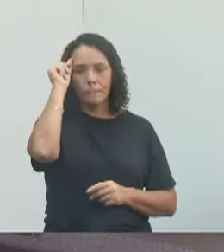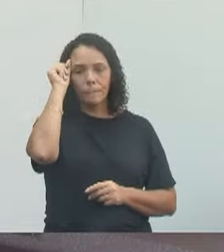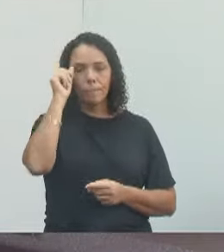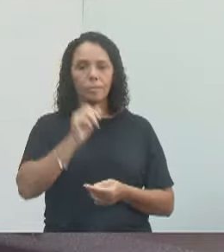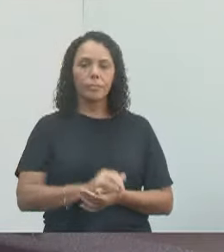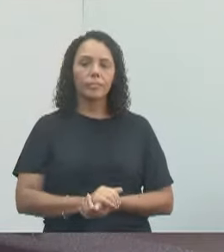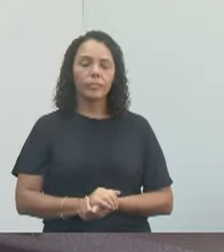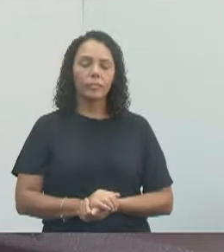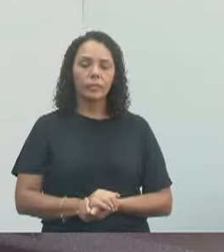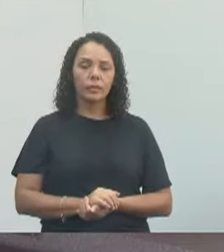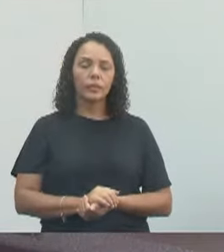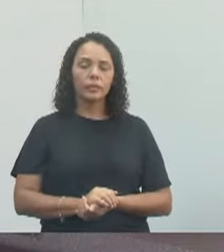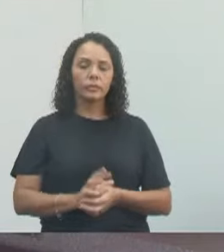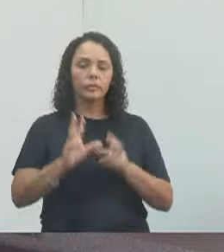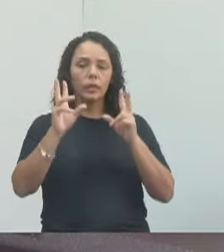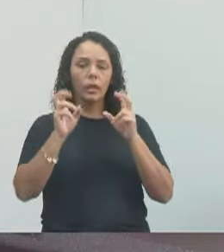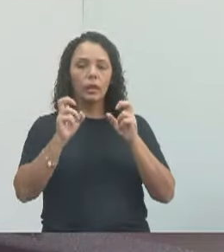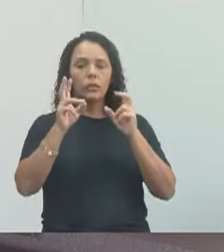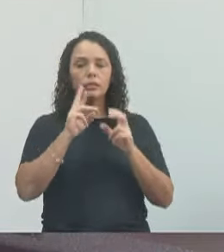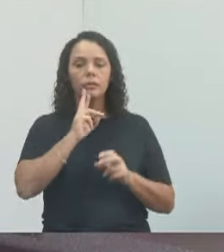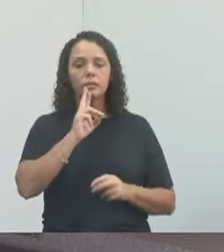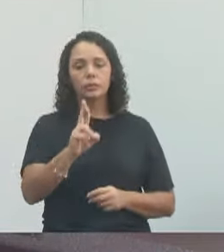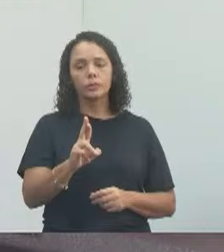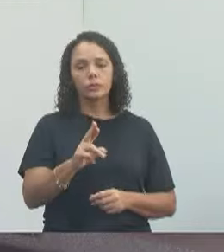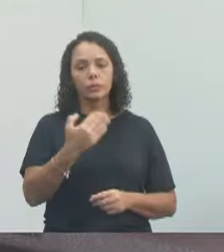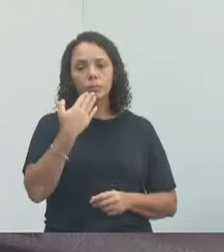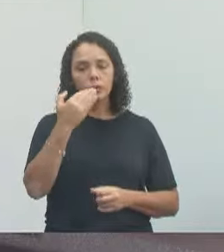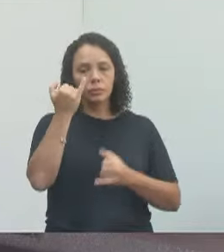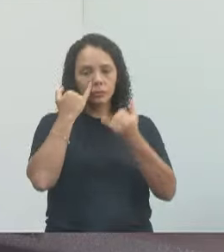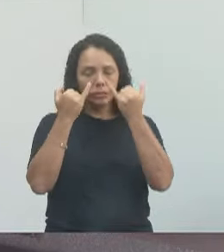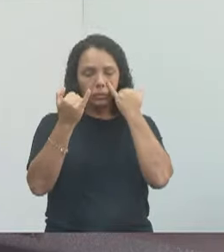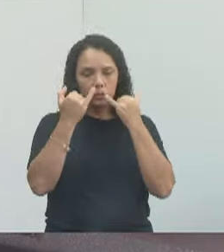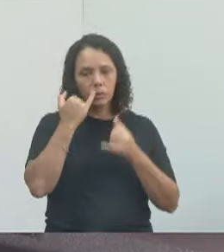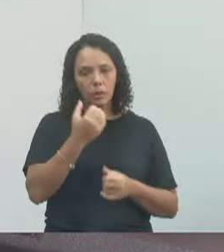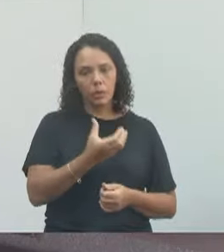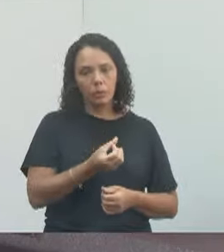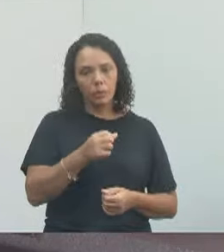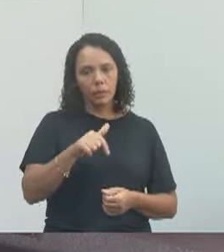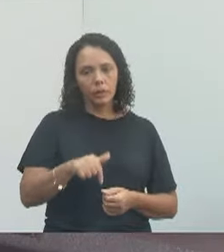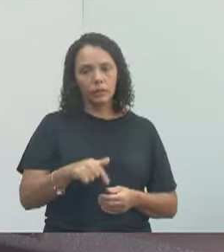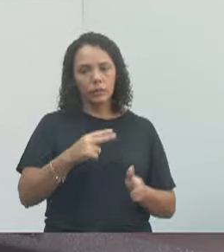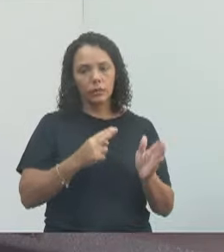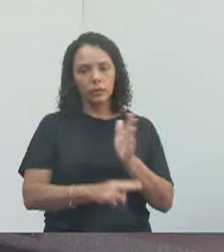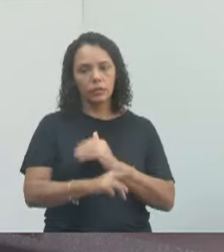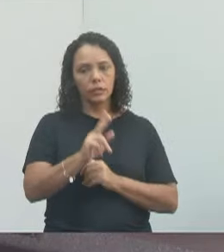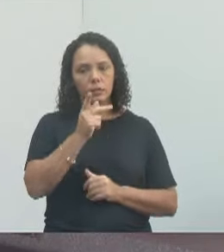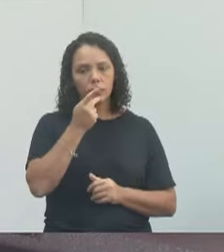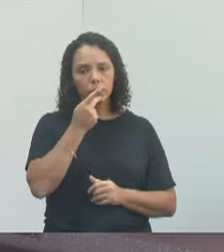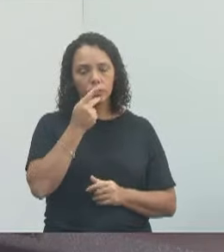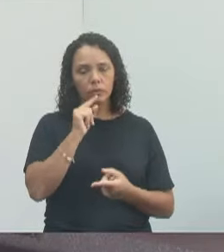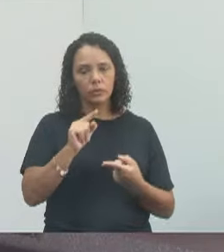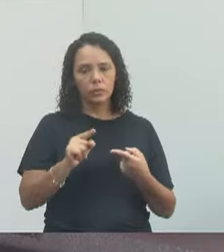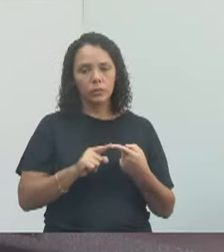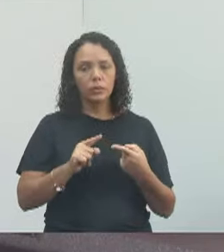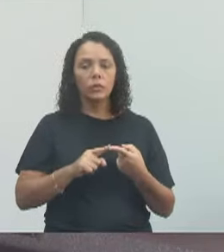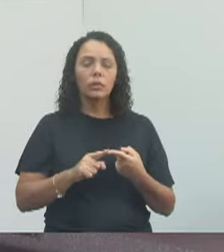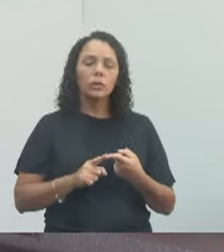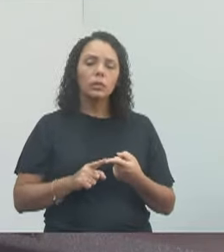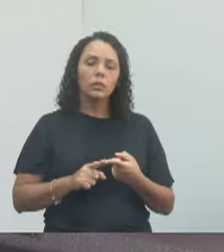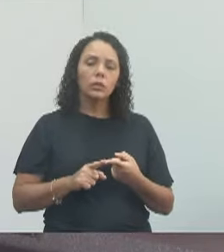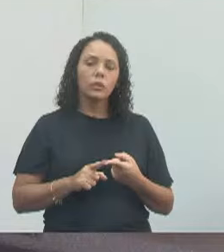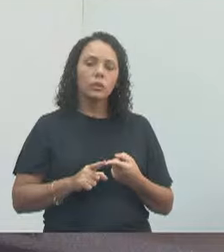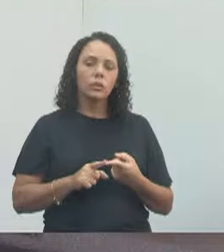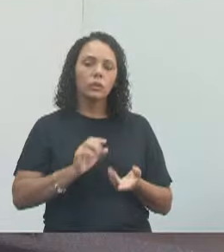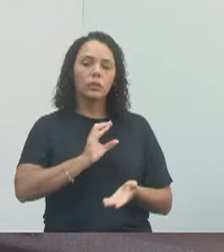Jacareí assunto resposta a pedido de informação 67/2022 Vereador hernand Barreto um quanto as